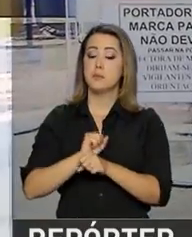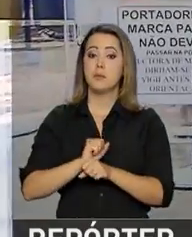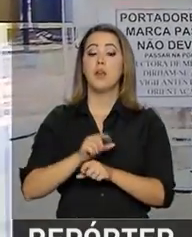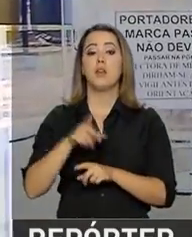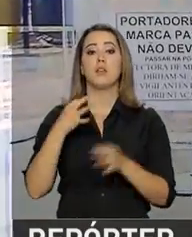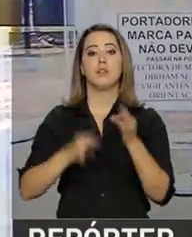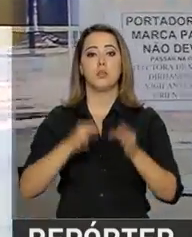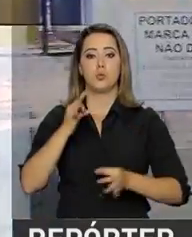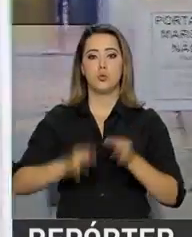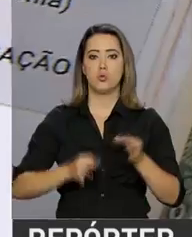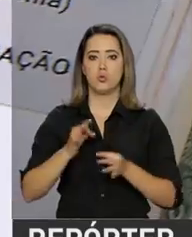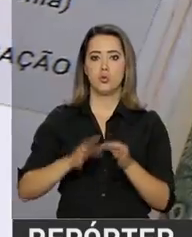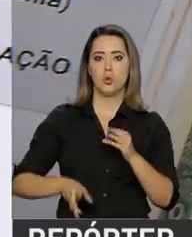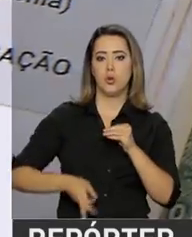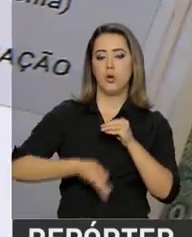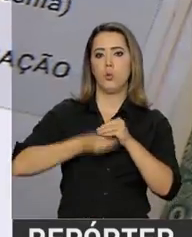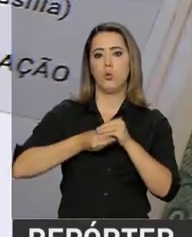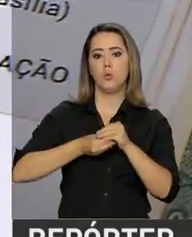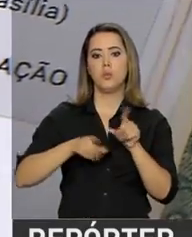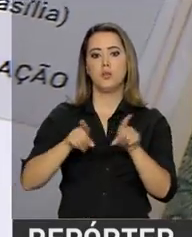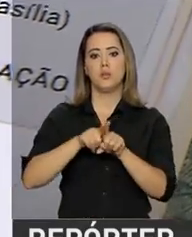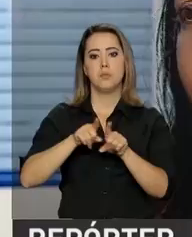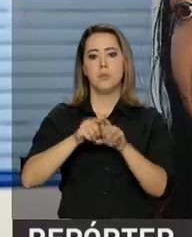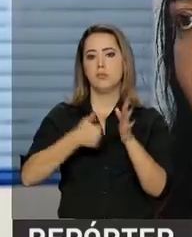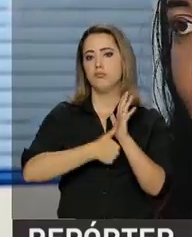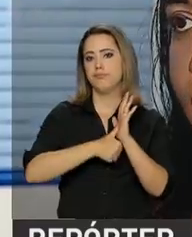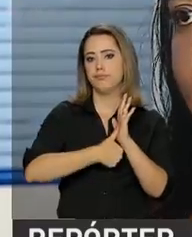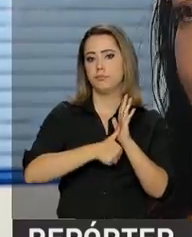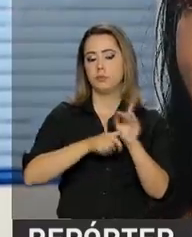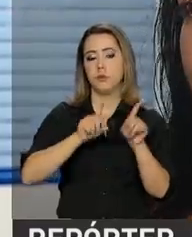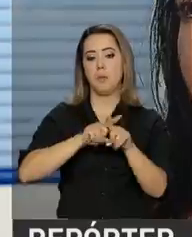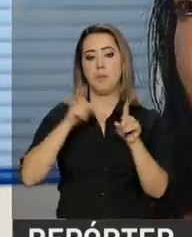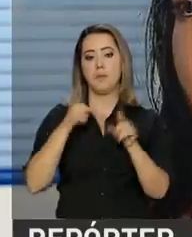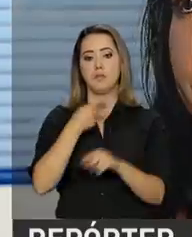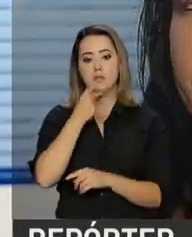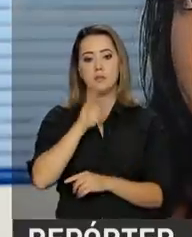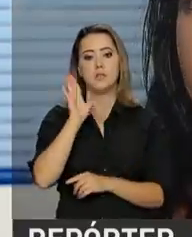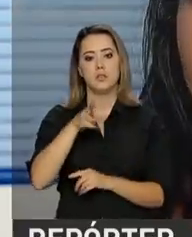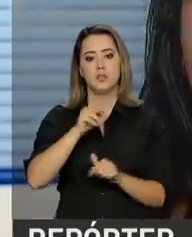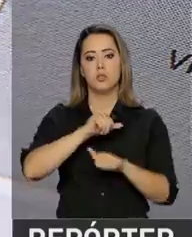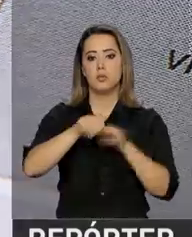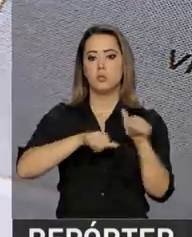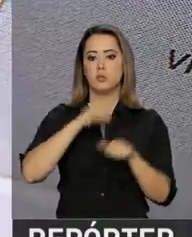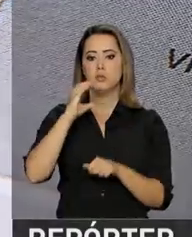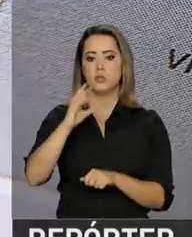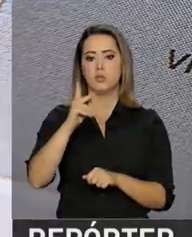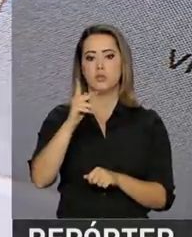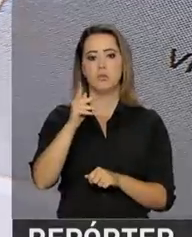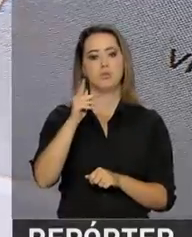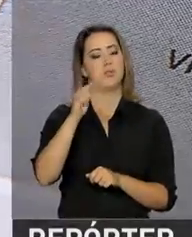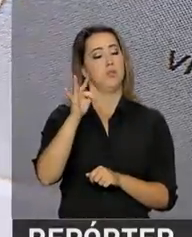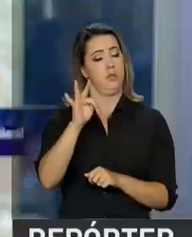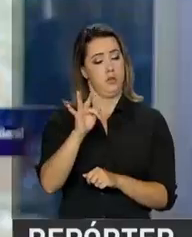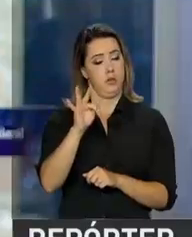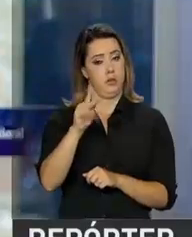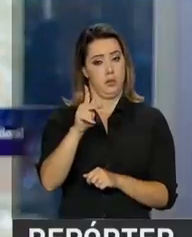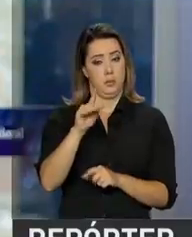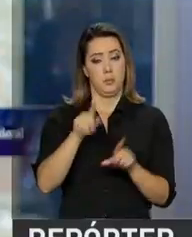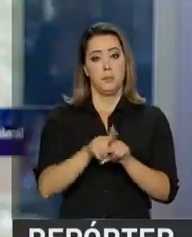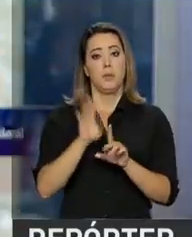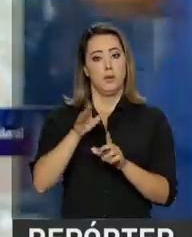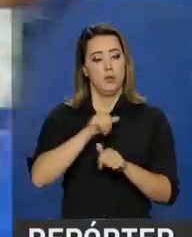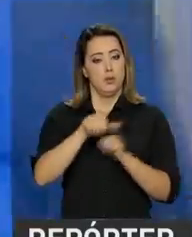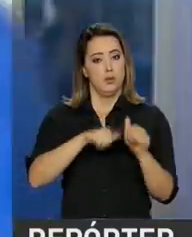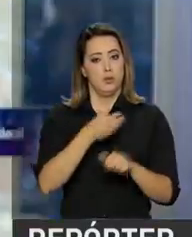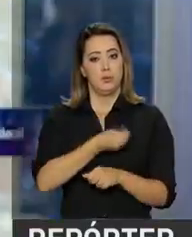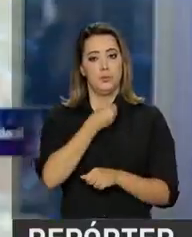judicial para incluir o nome social também na identidade Mas conta que a mudança no CPF já Vai facilitar a vida quando sair a